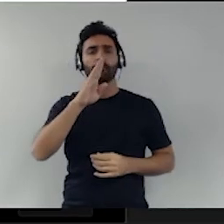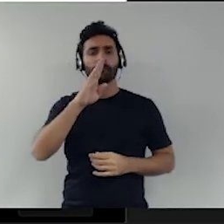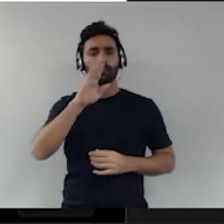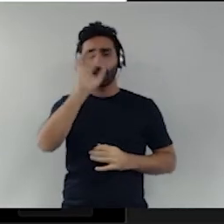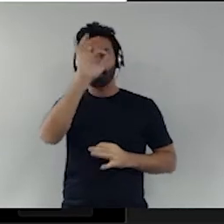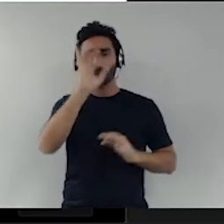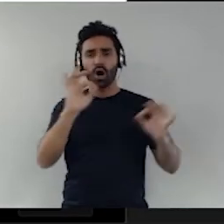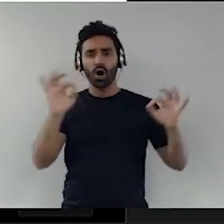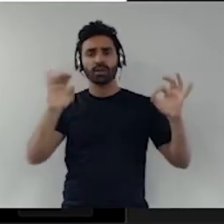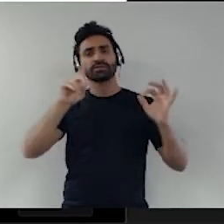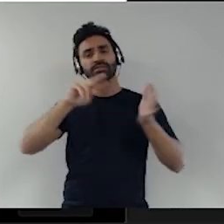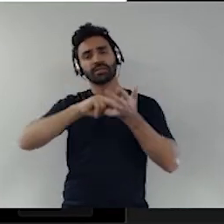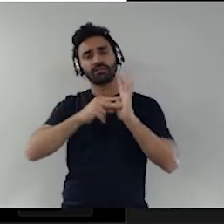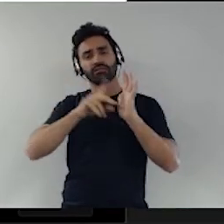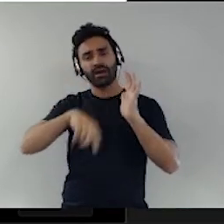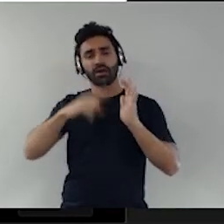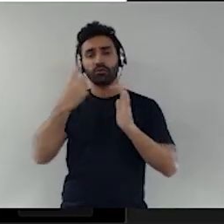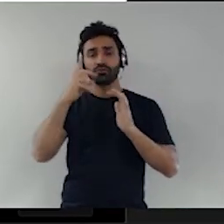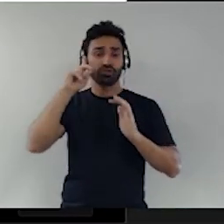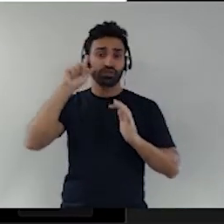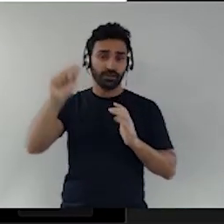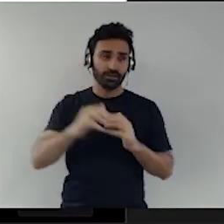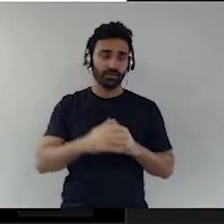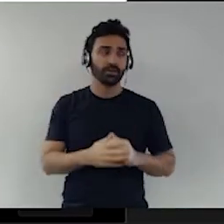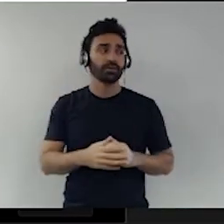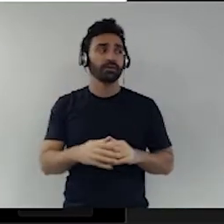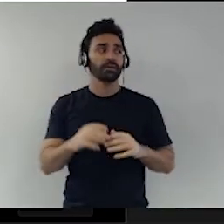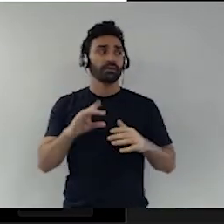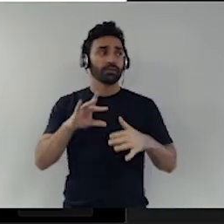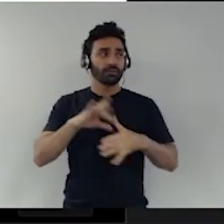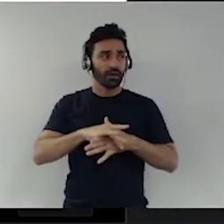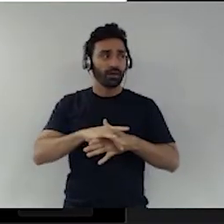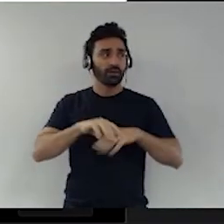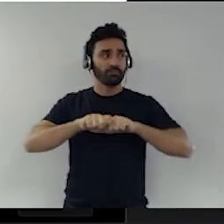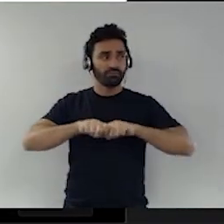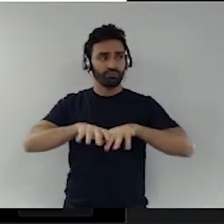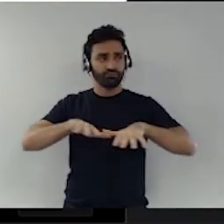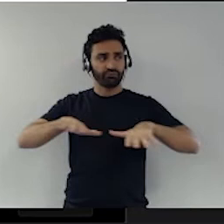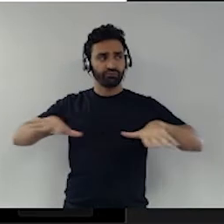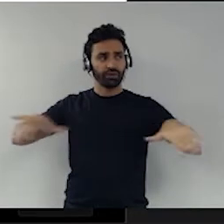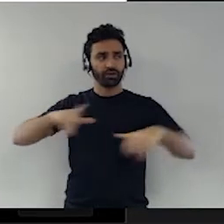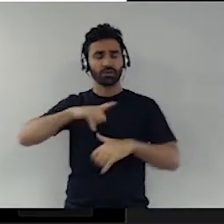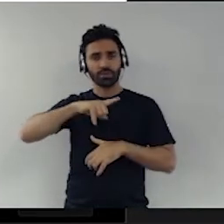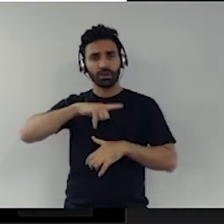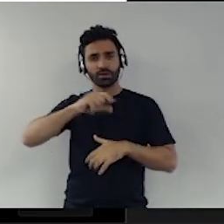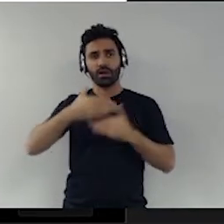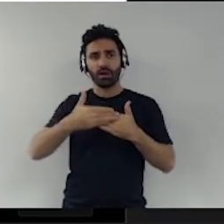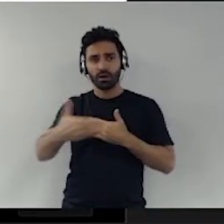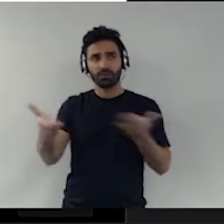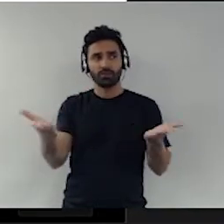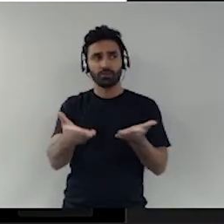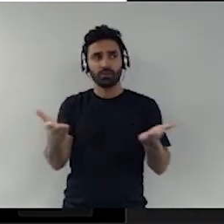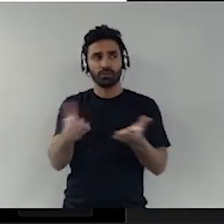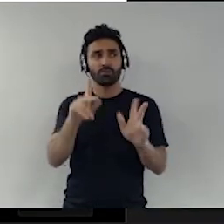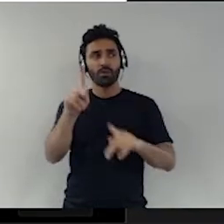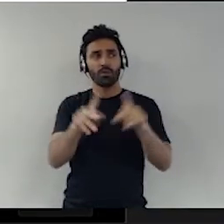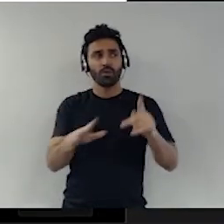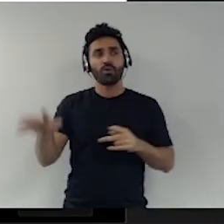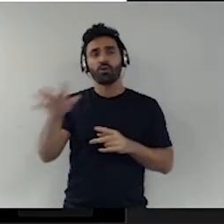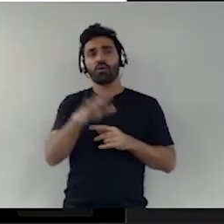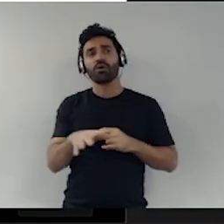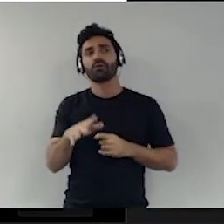dessa é um dia. Caminha na direção da infecção. A infecção se alastrando aqui, ó, na população, com